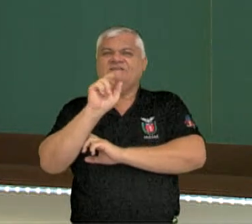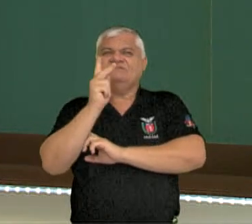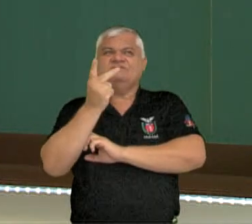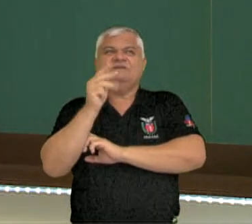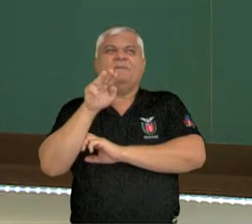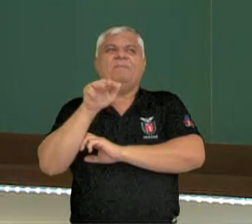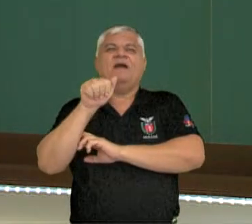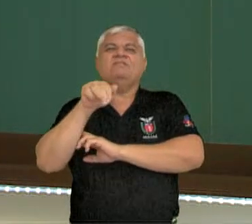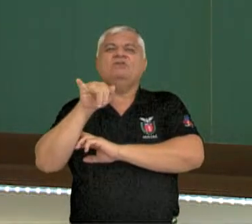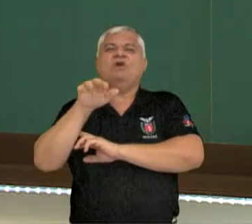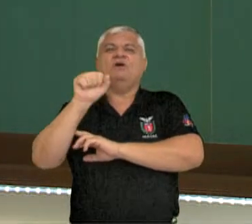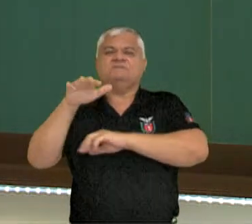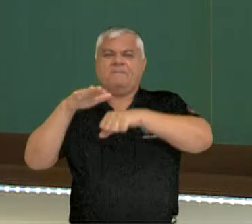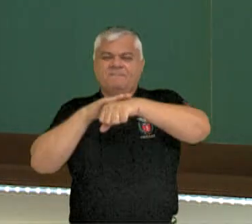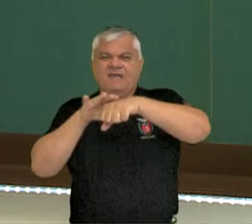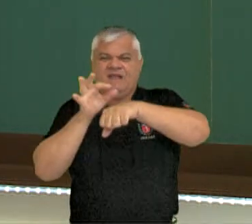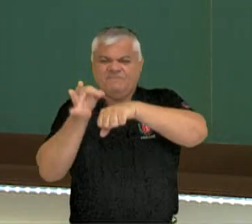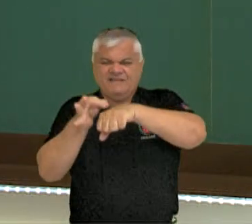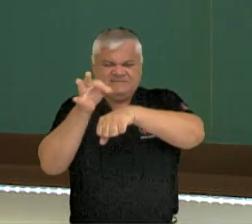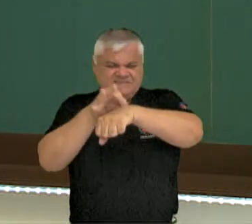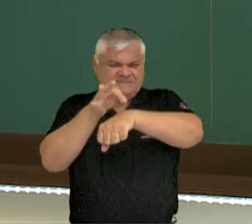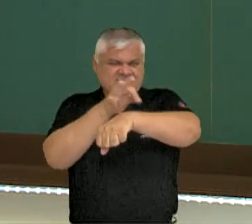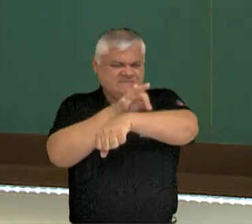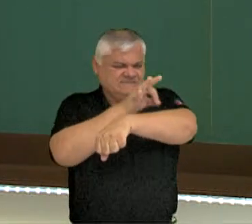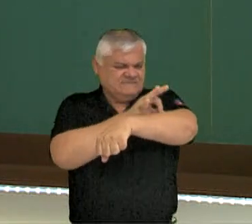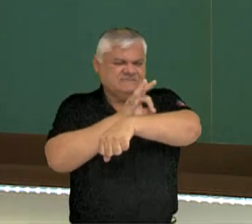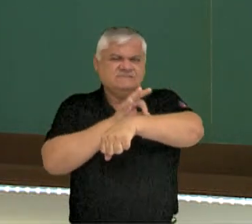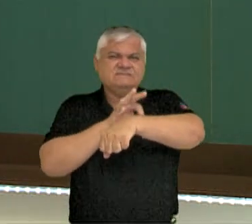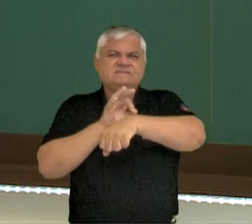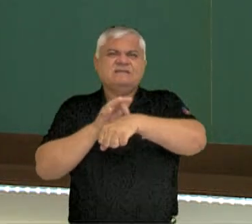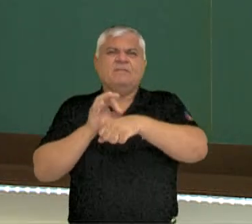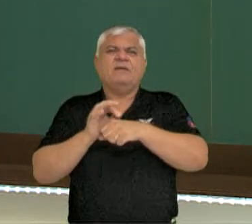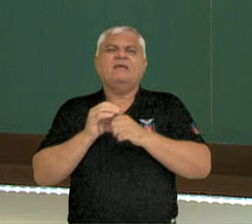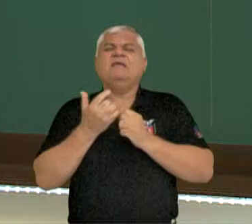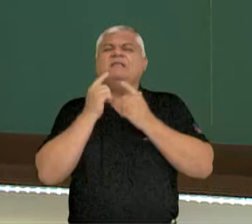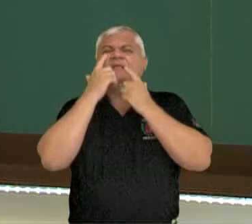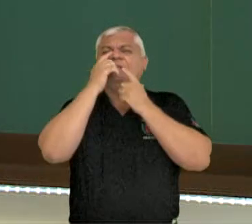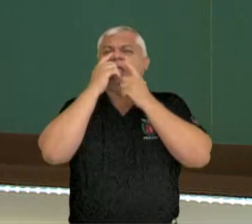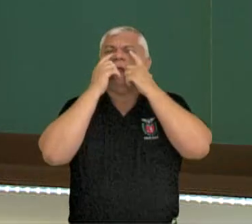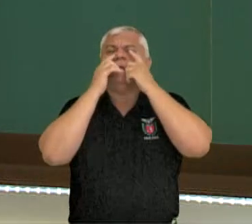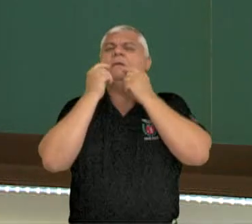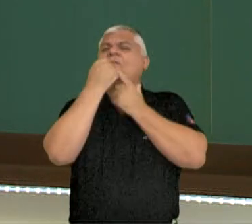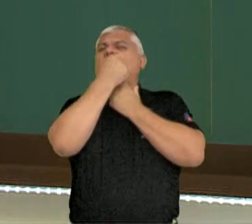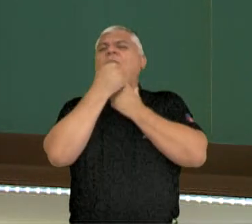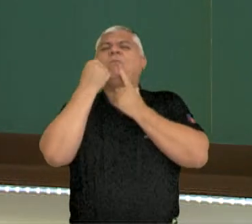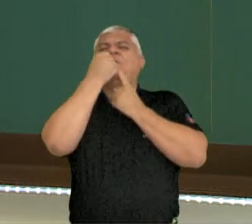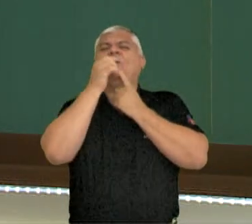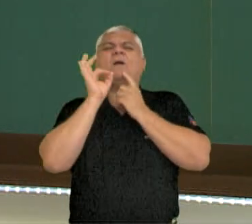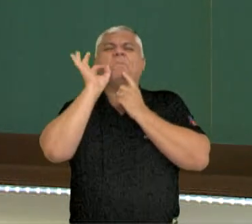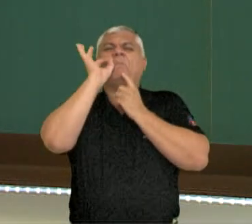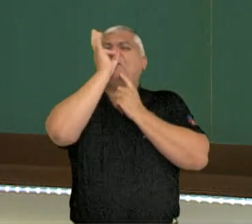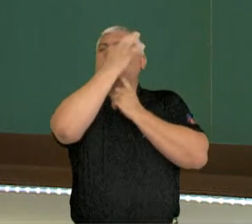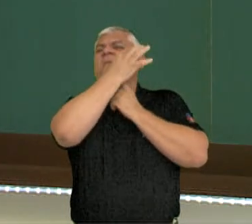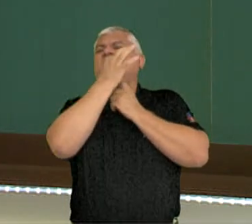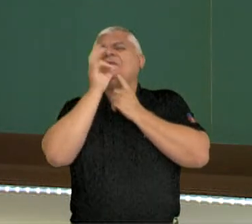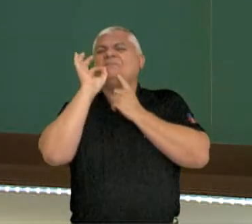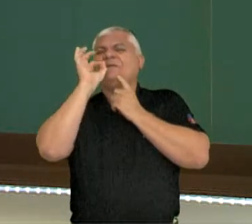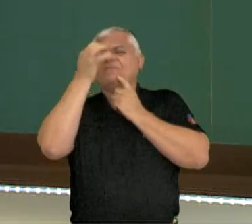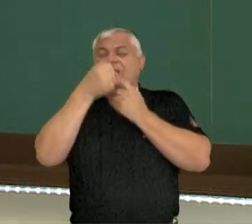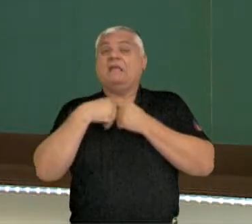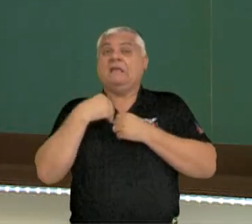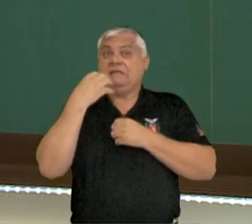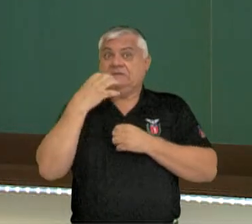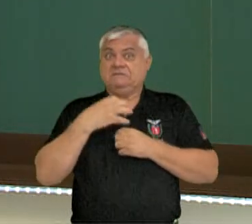pele. Feridas na pele, feridas nas mucosas do nariz, da boca e da garganta, também conhecida como ferida